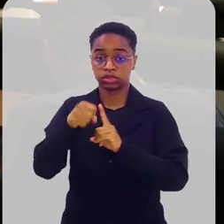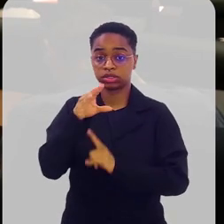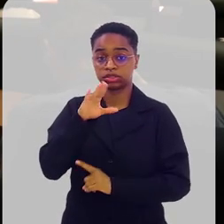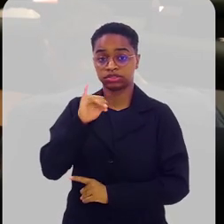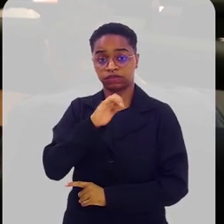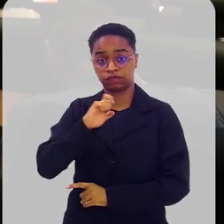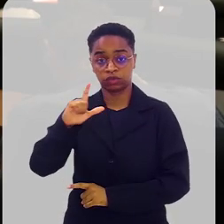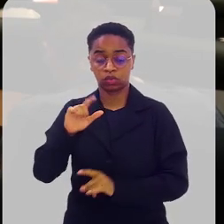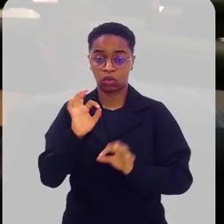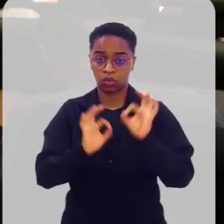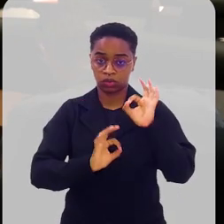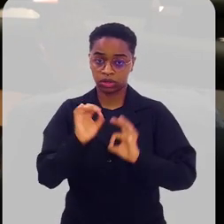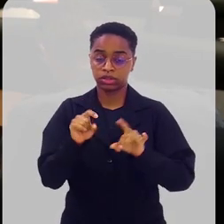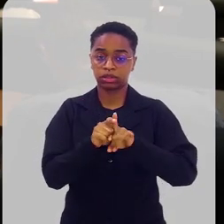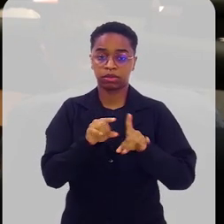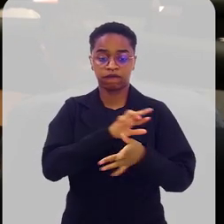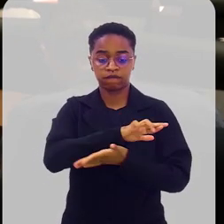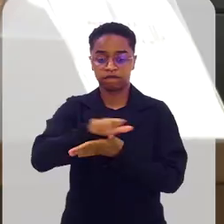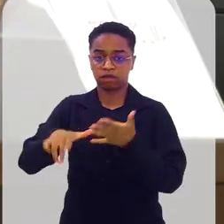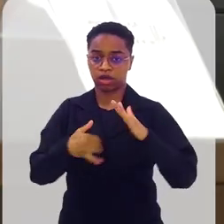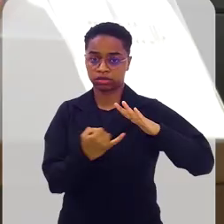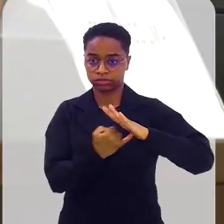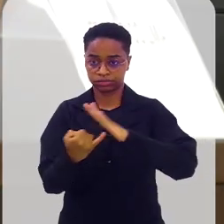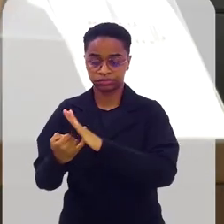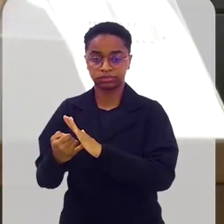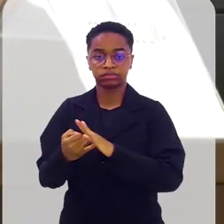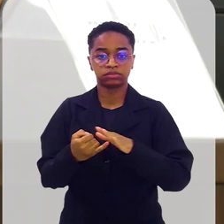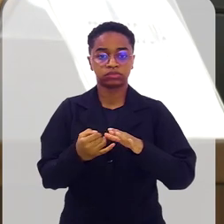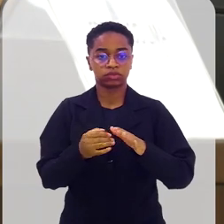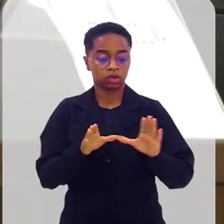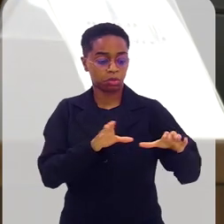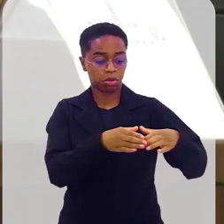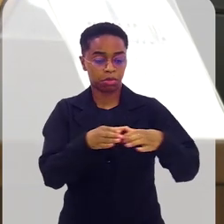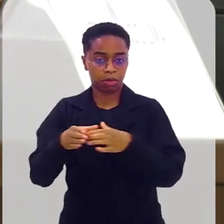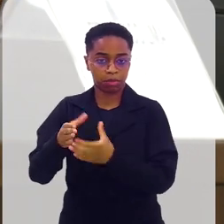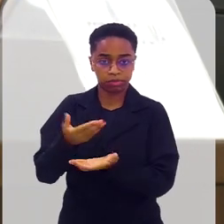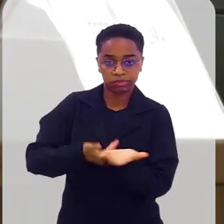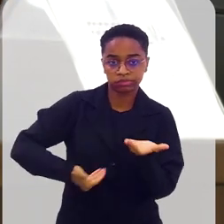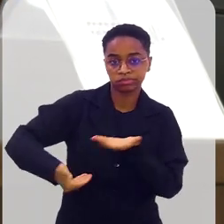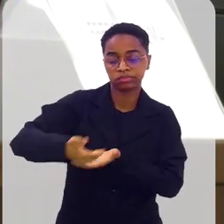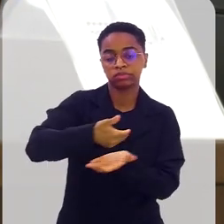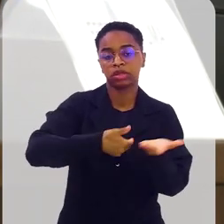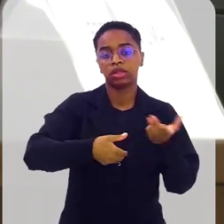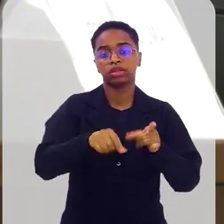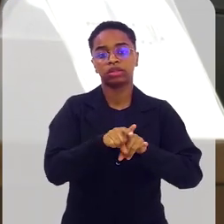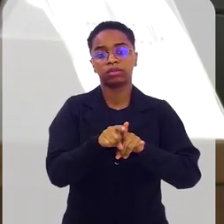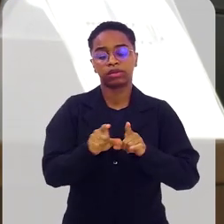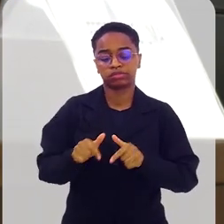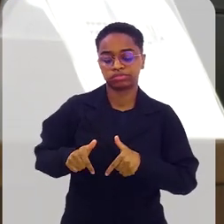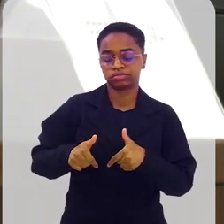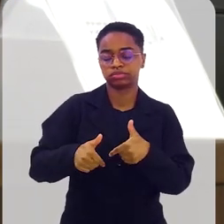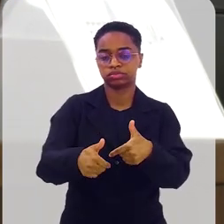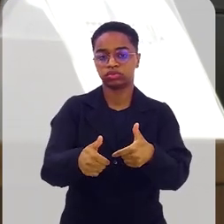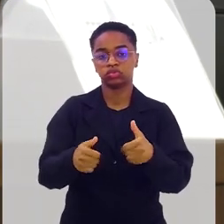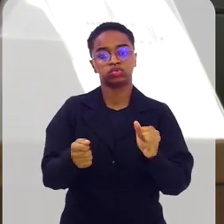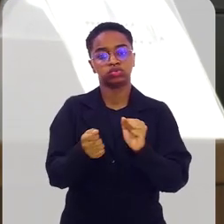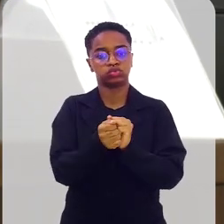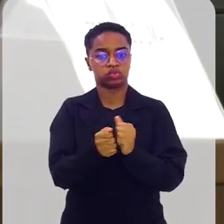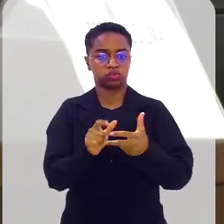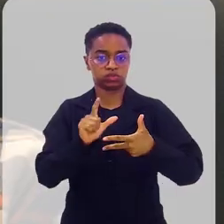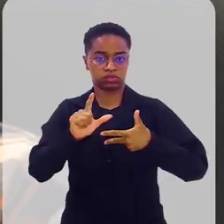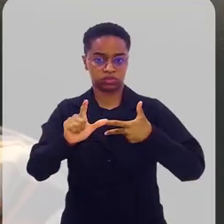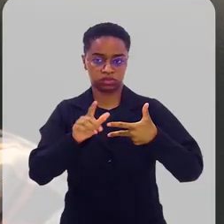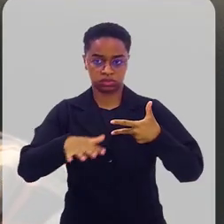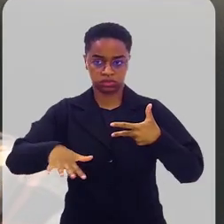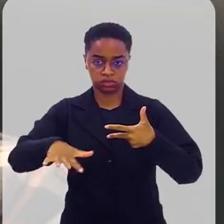organizada e diferentes instituições para dialogarem entre si e colocarem em prática, junto ao